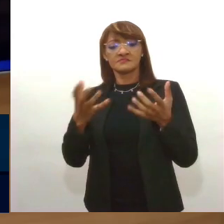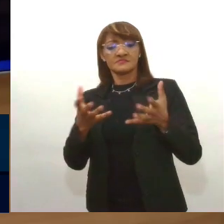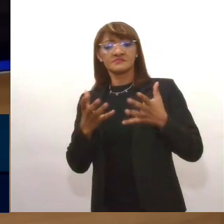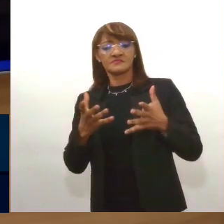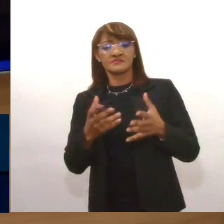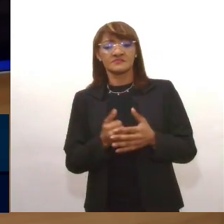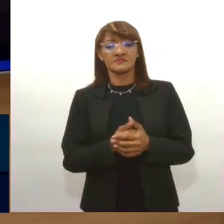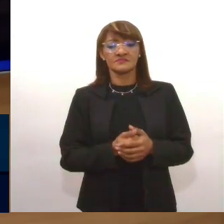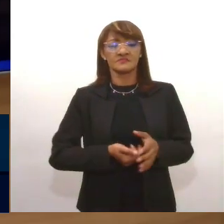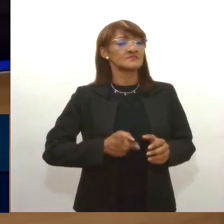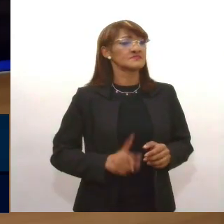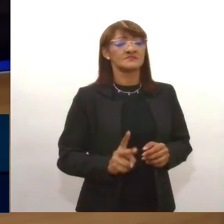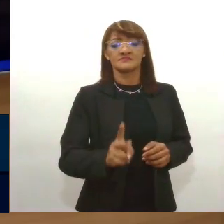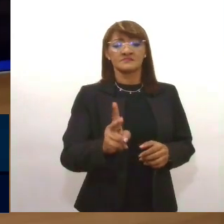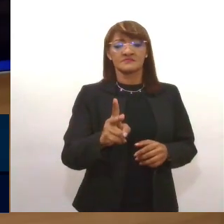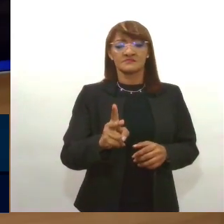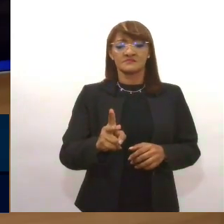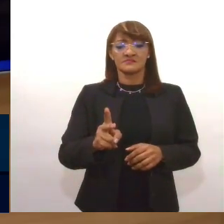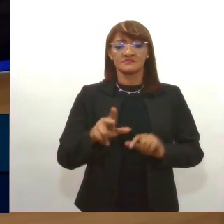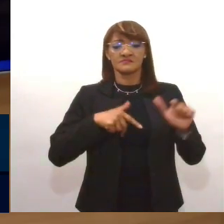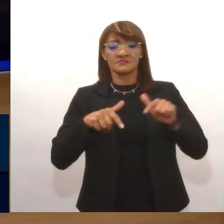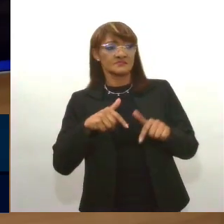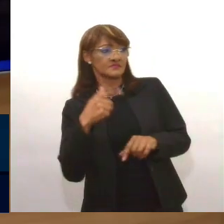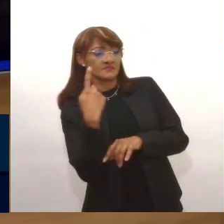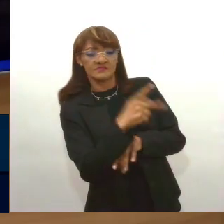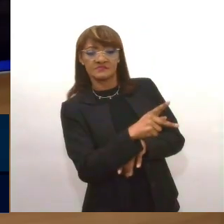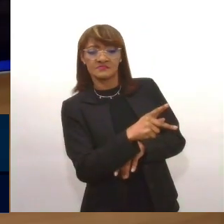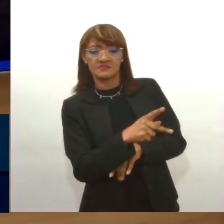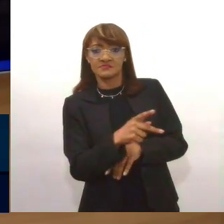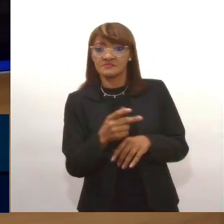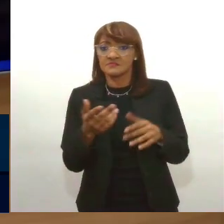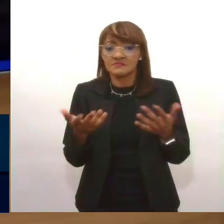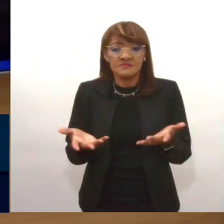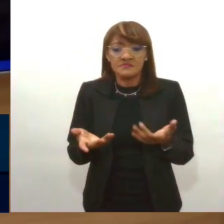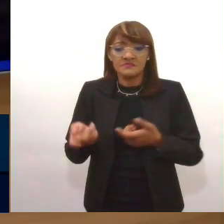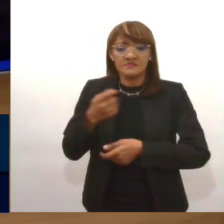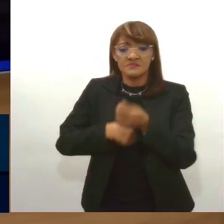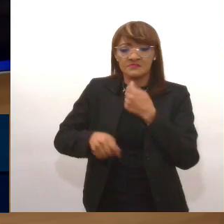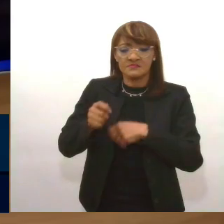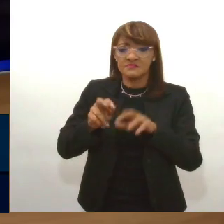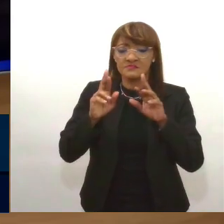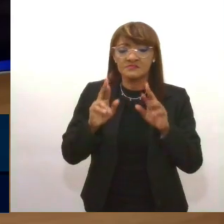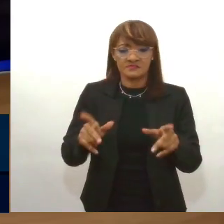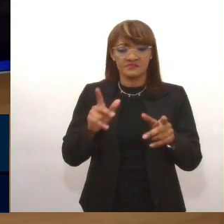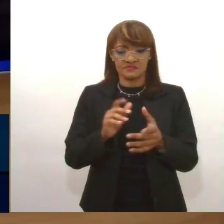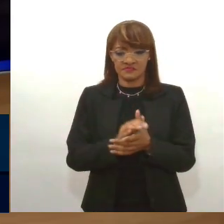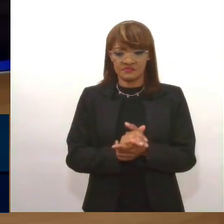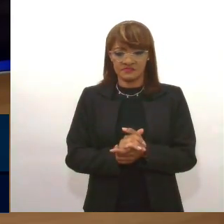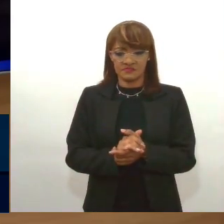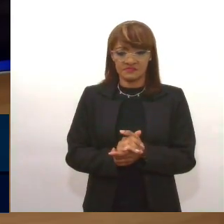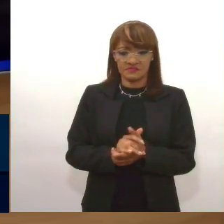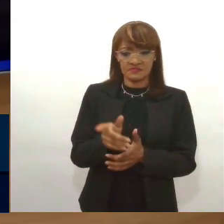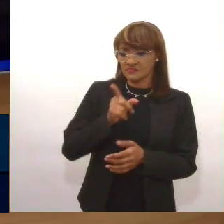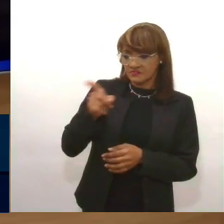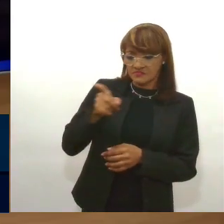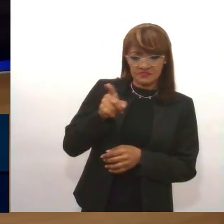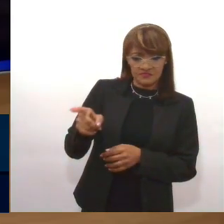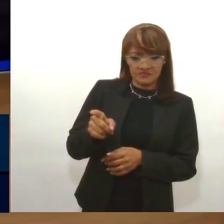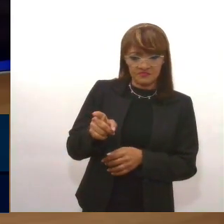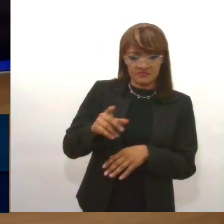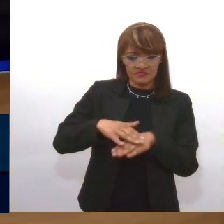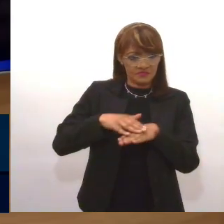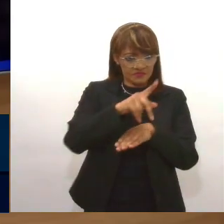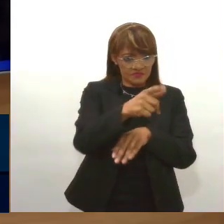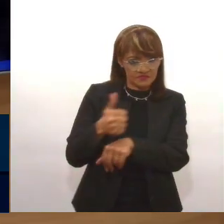de fulano uma obra de destruição essa obra que tá vindo aqui não é para pescador nem para marisqueira não essa